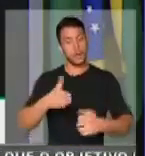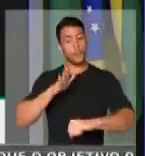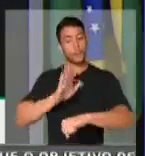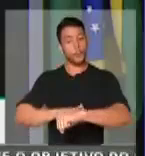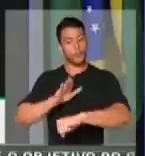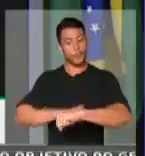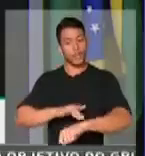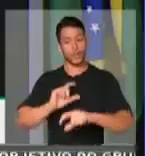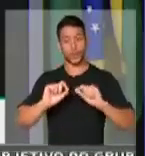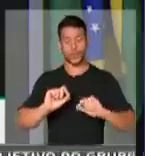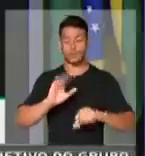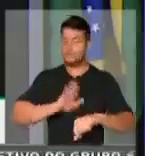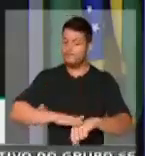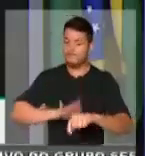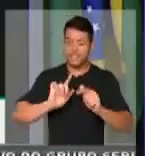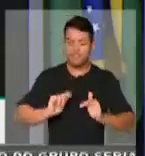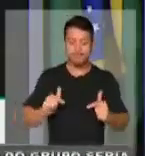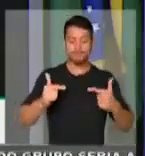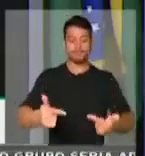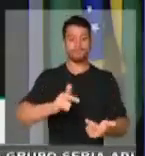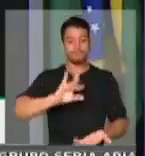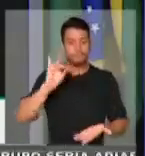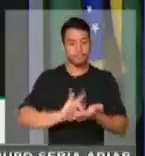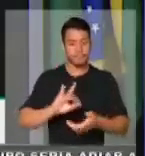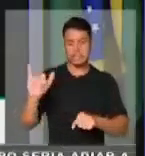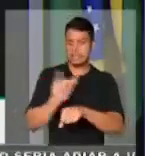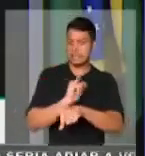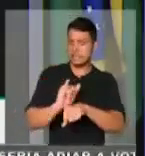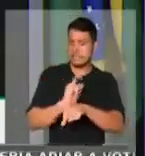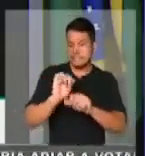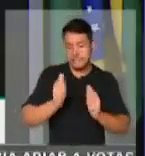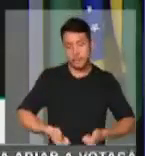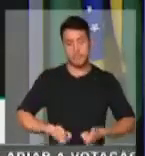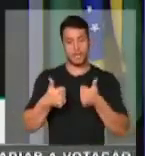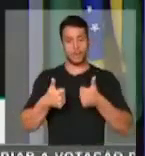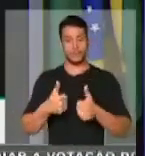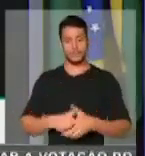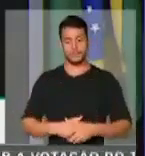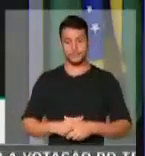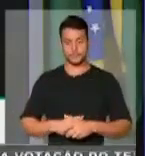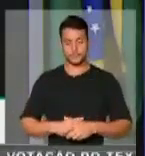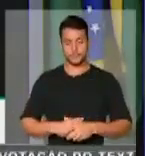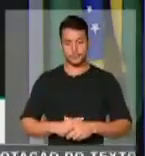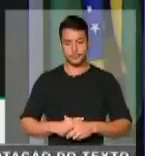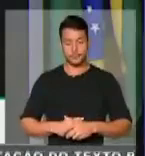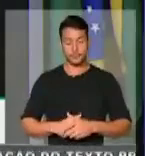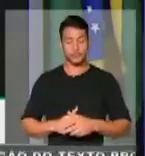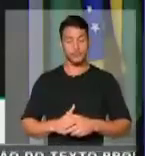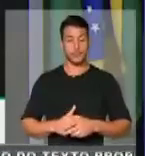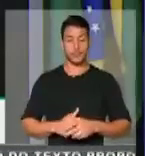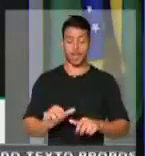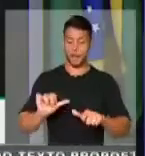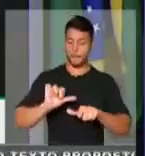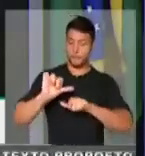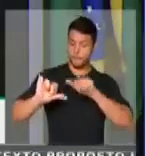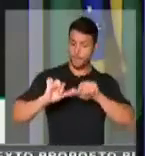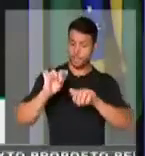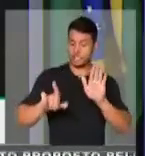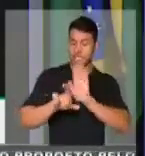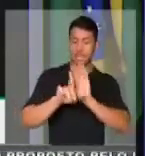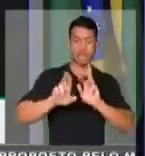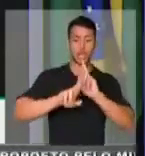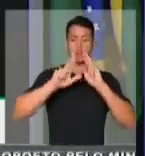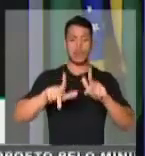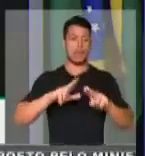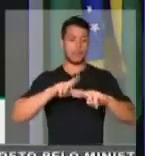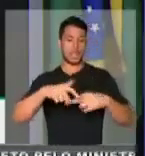hora de mais ação estratégica dentro do governo, junto ao Congresso e à sociedade. A reforma não é questão de patriotismo